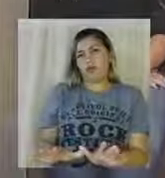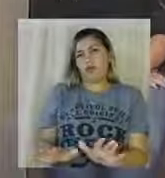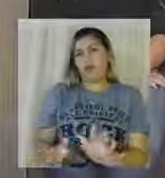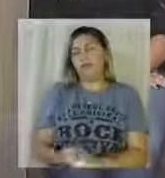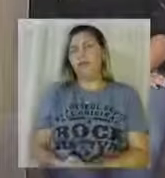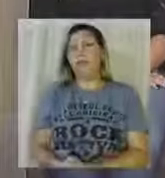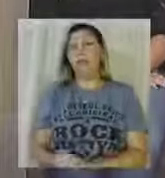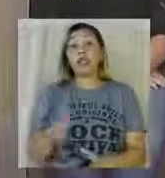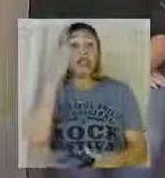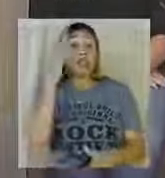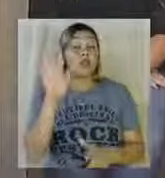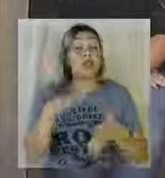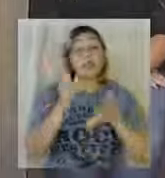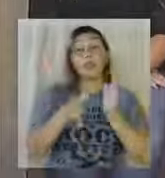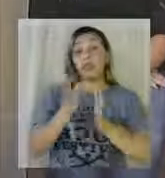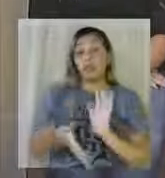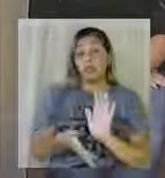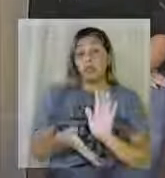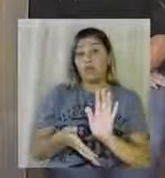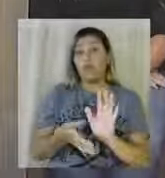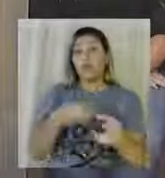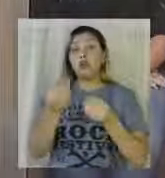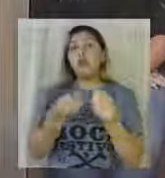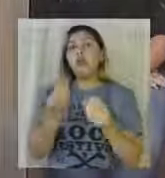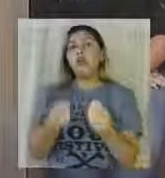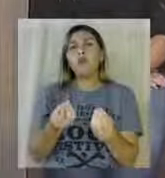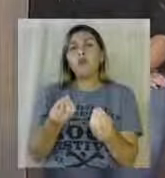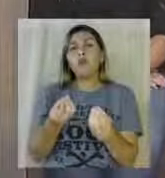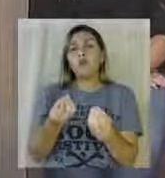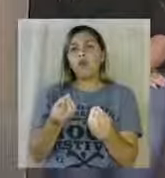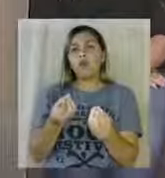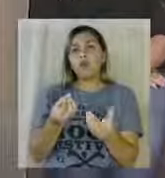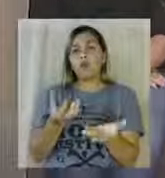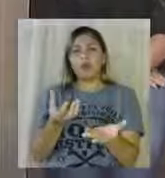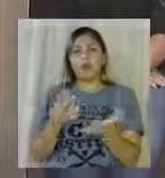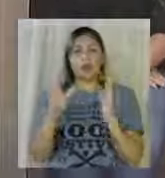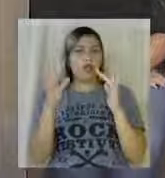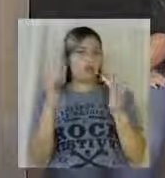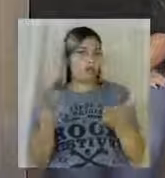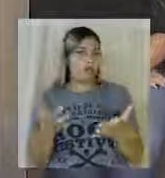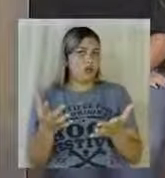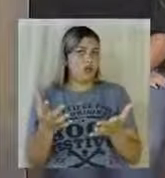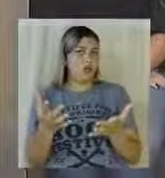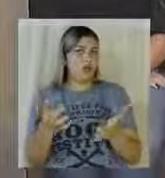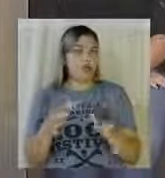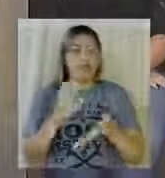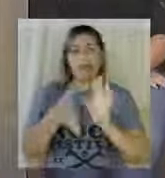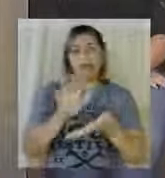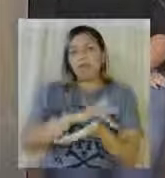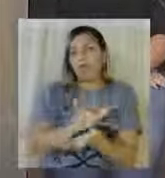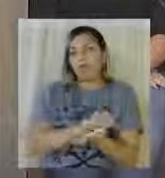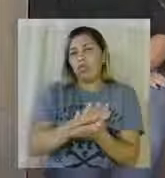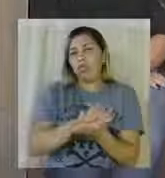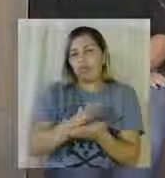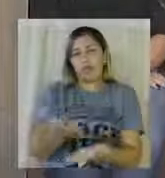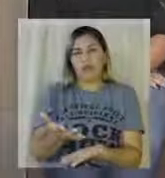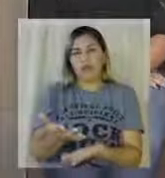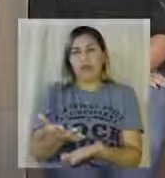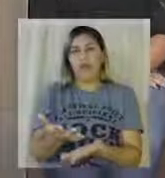Também não sabia Libras. Como era que eu ia namorar com ele? Era muito difícil. Aí então, naquele momento eu já percebi e